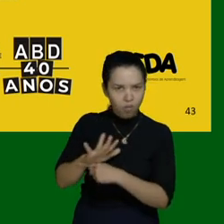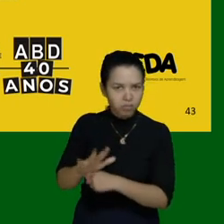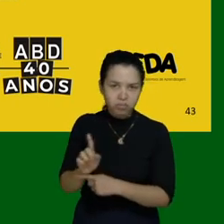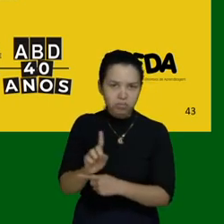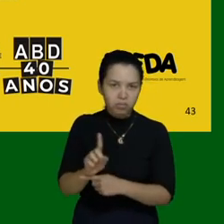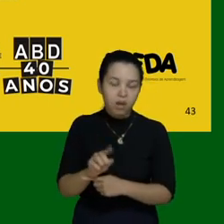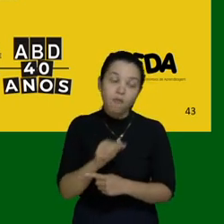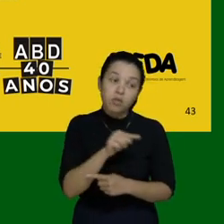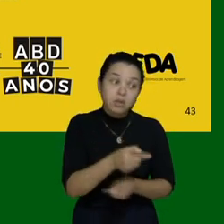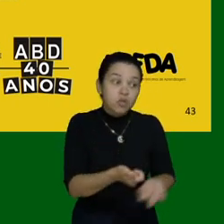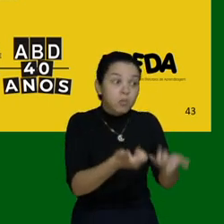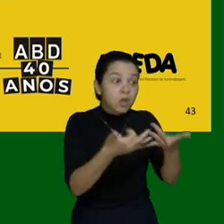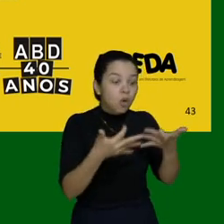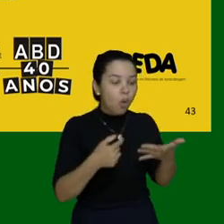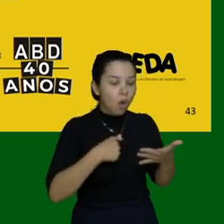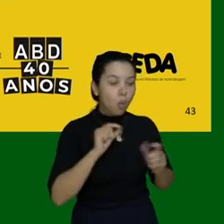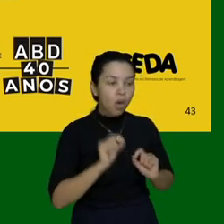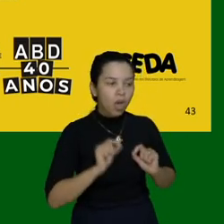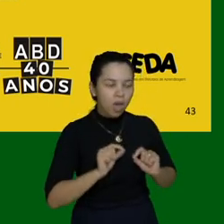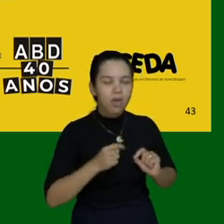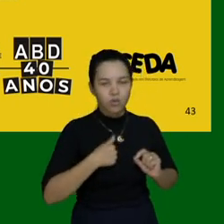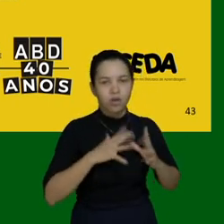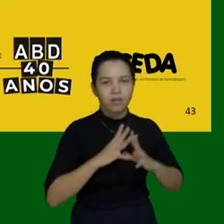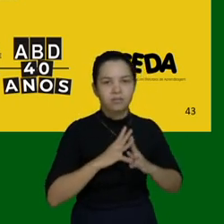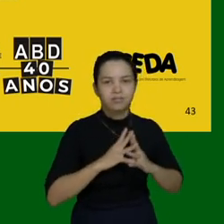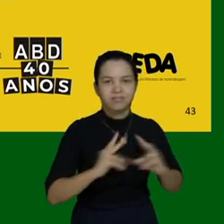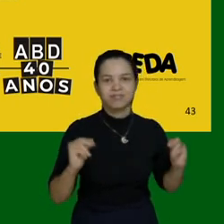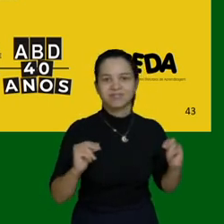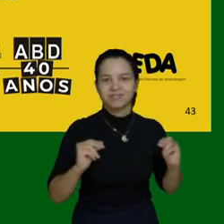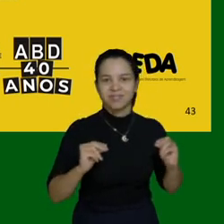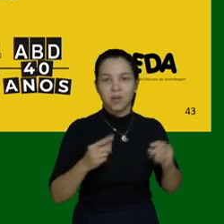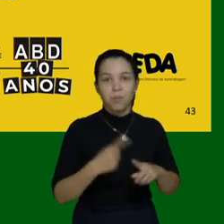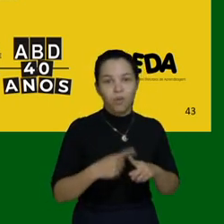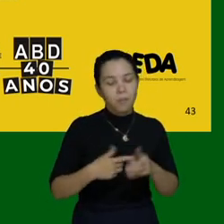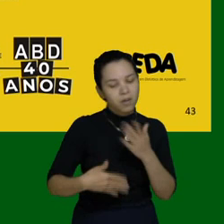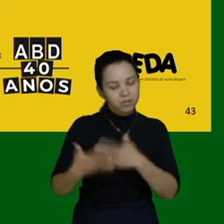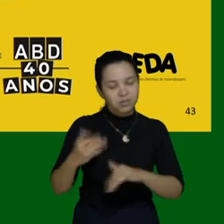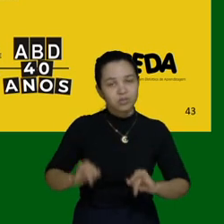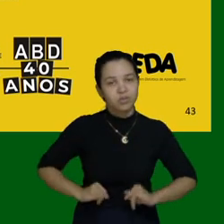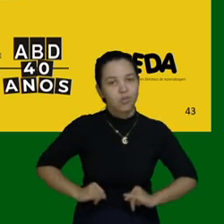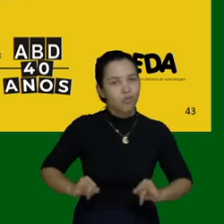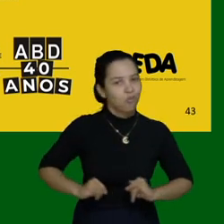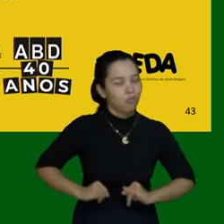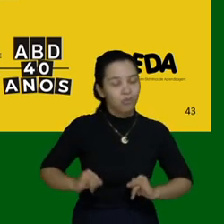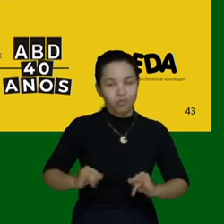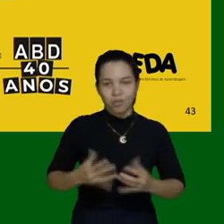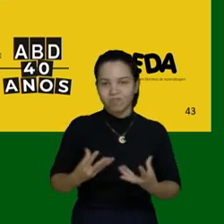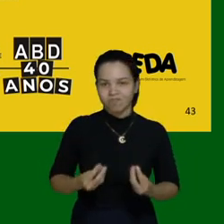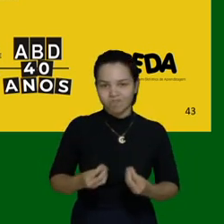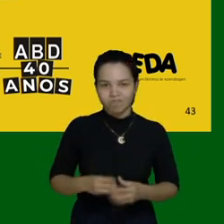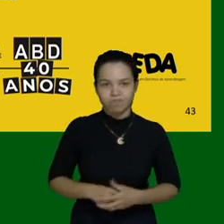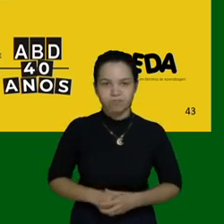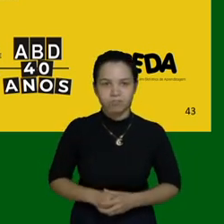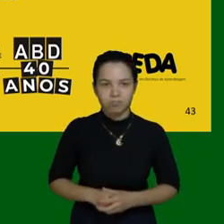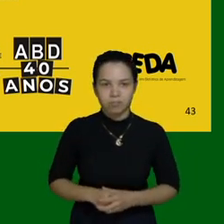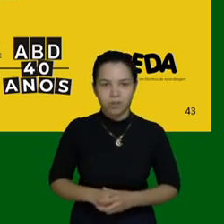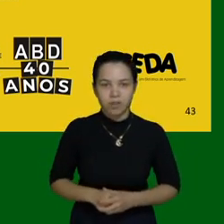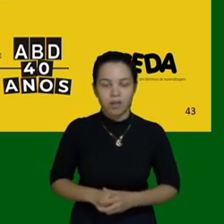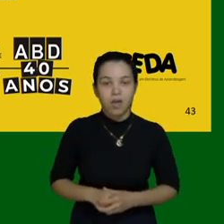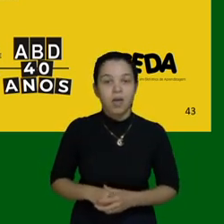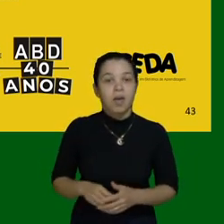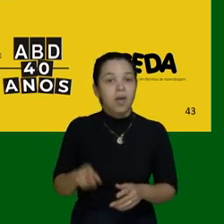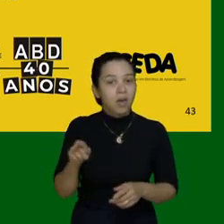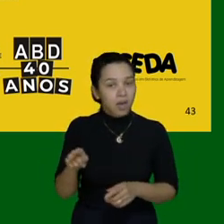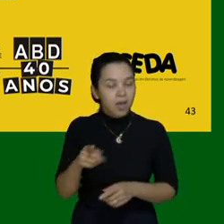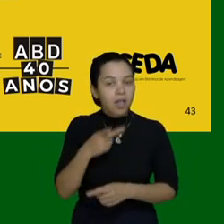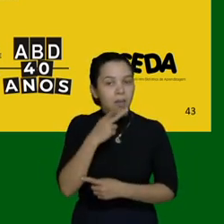que eu tenho eu já estou curado porque ele sofreu muito mas por outro lado ele teve uns pais maravilhosos